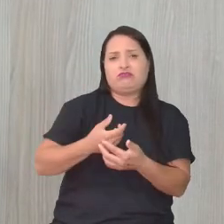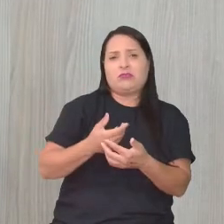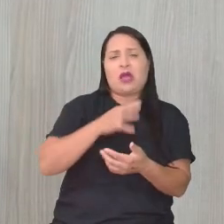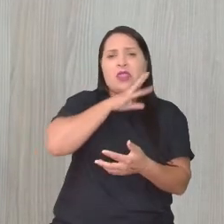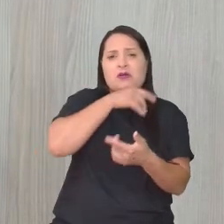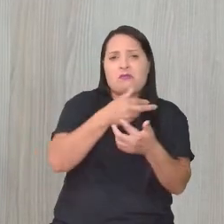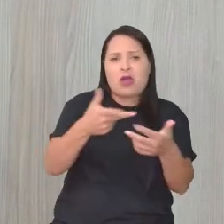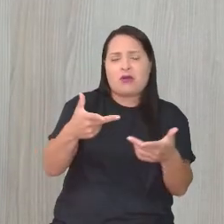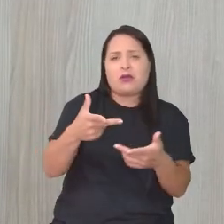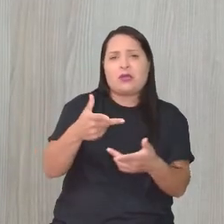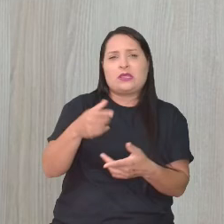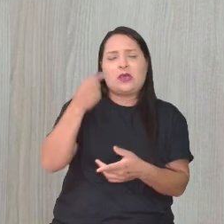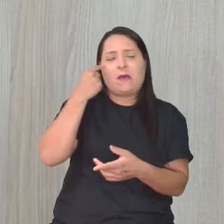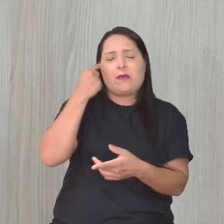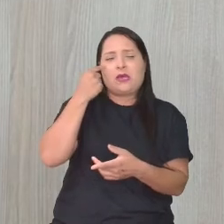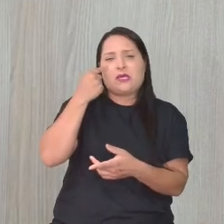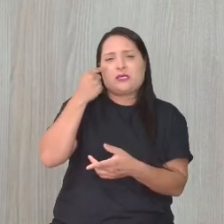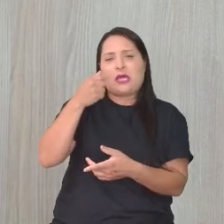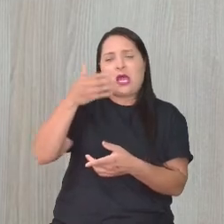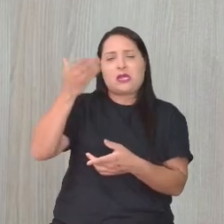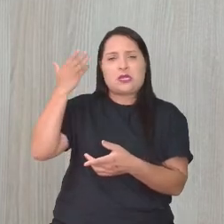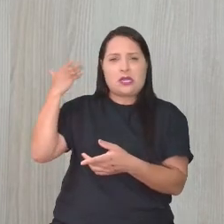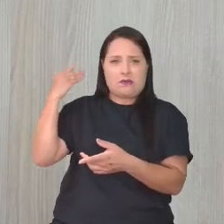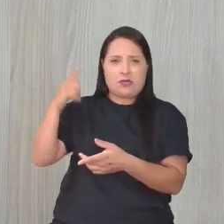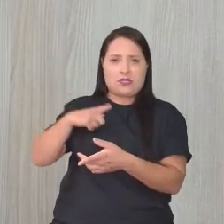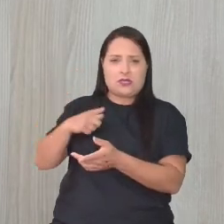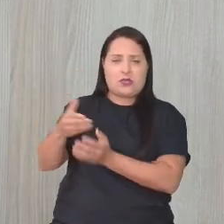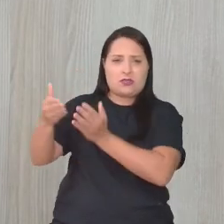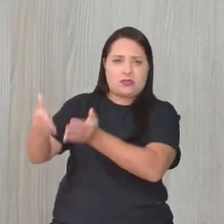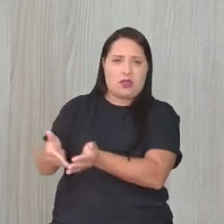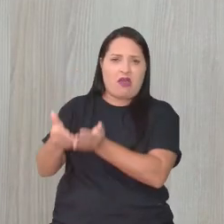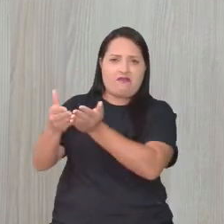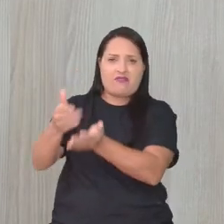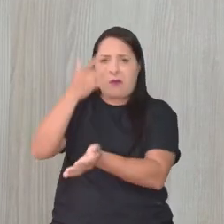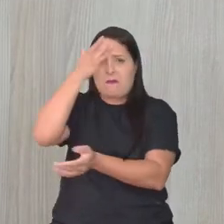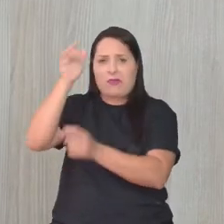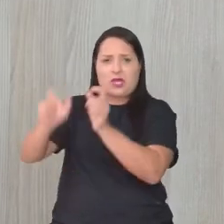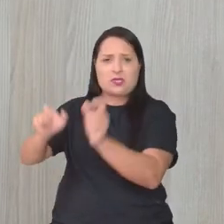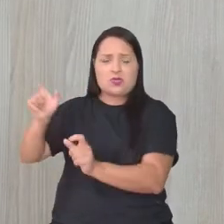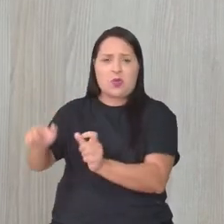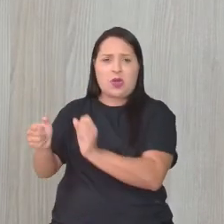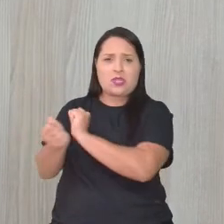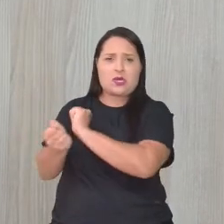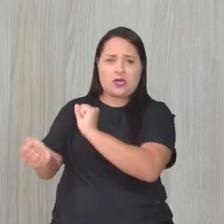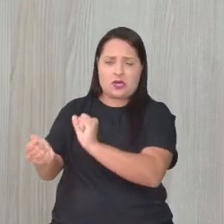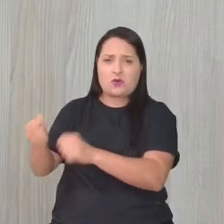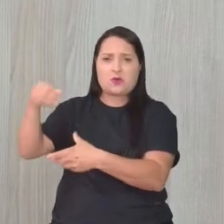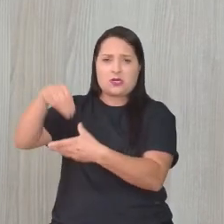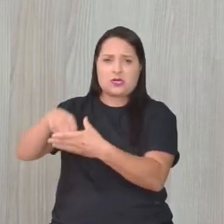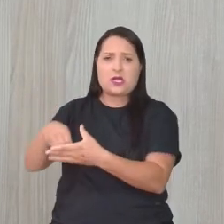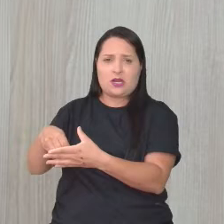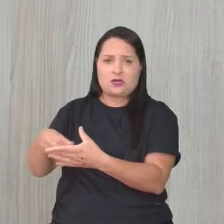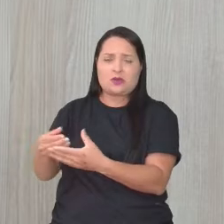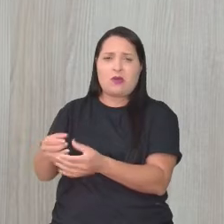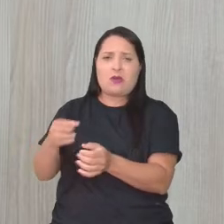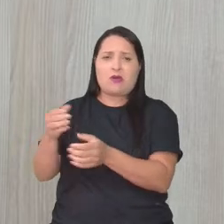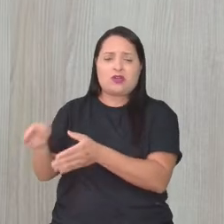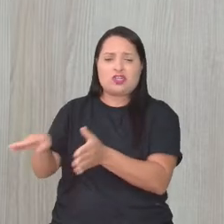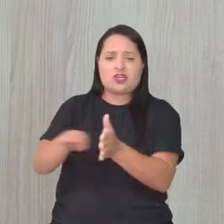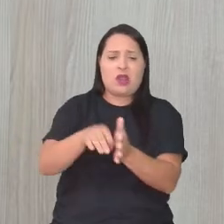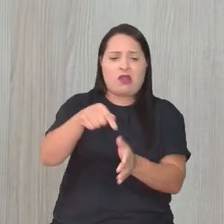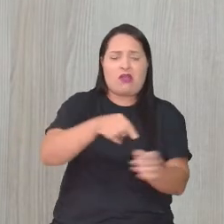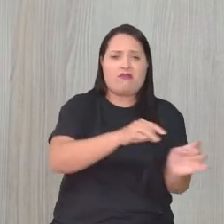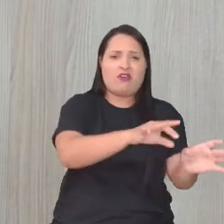sendo transportados e chegados aqui para serem comercializados. Alguns deles já diretamente no porto, outros iam